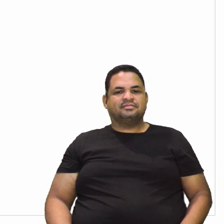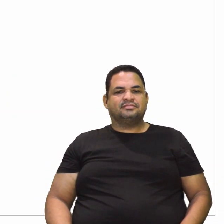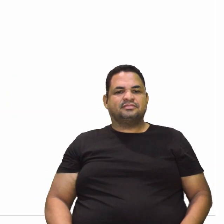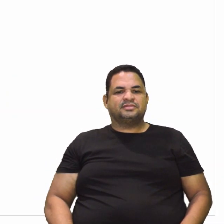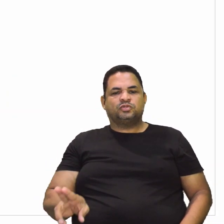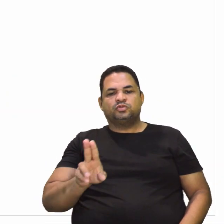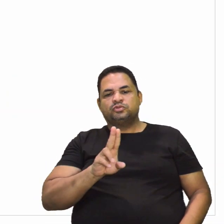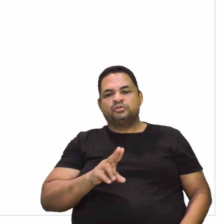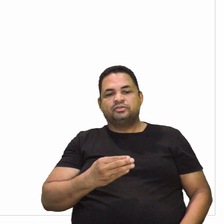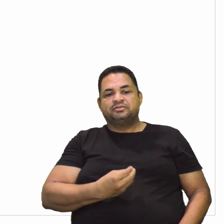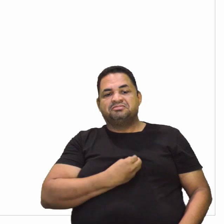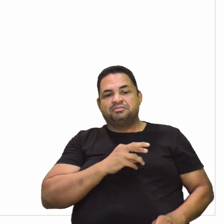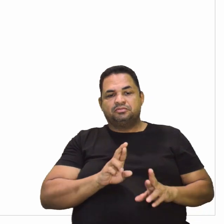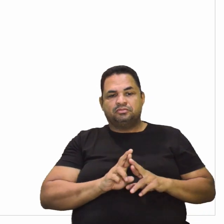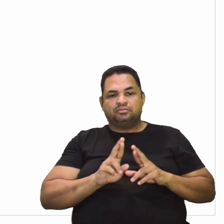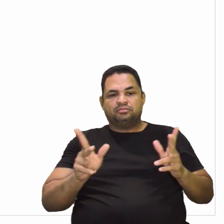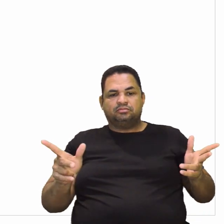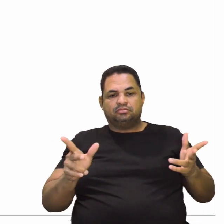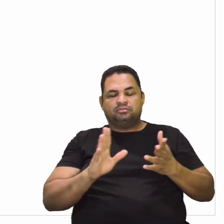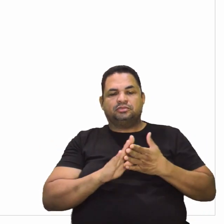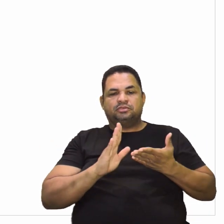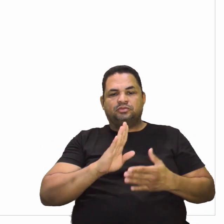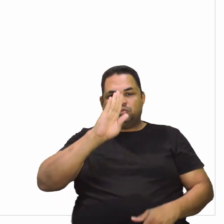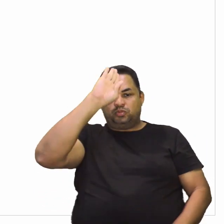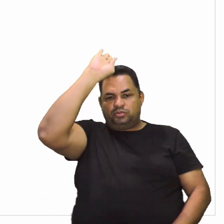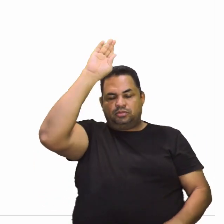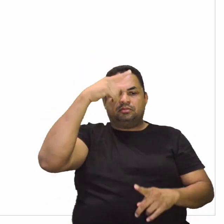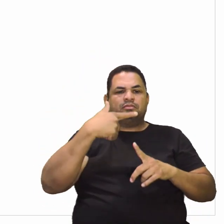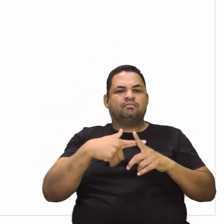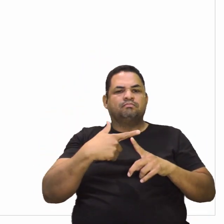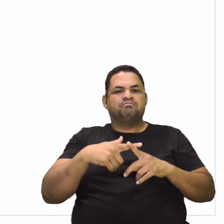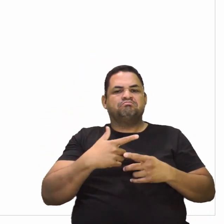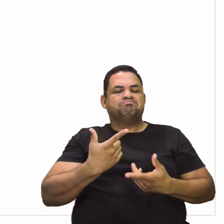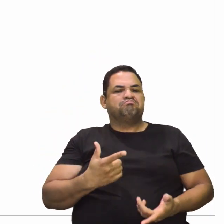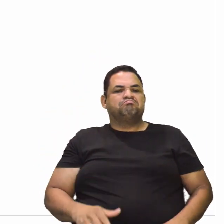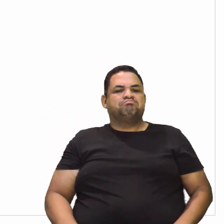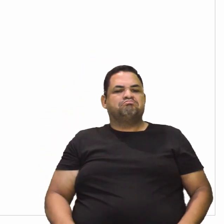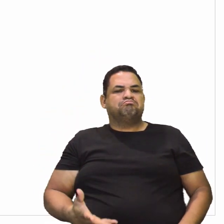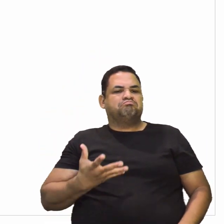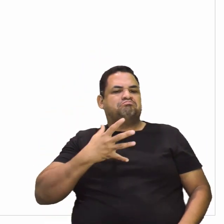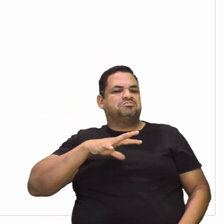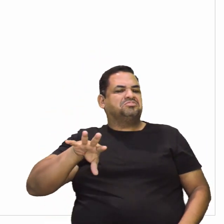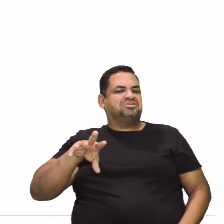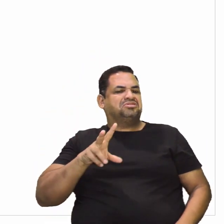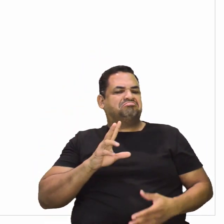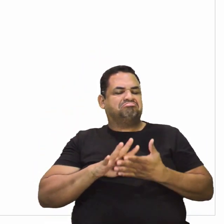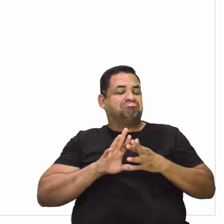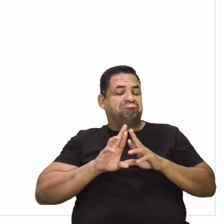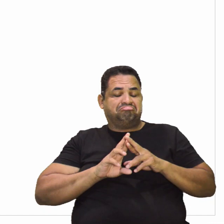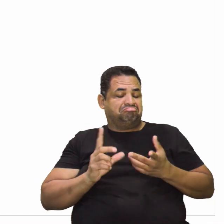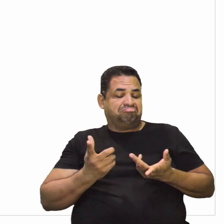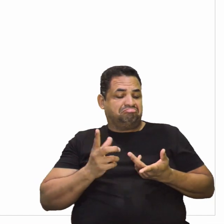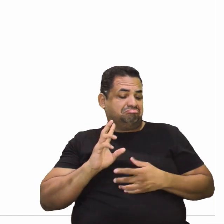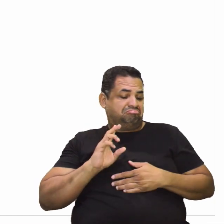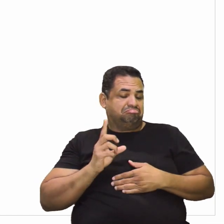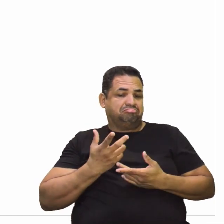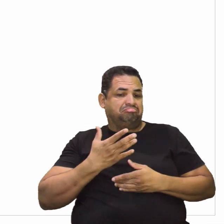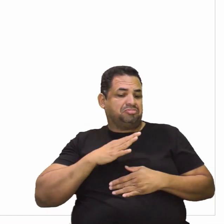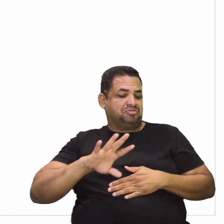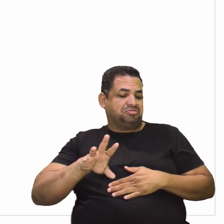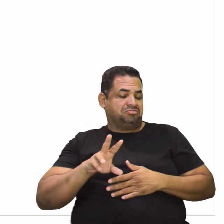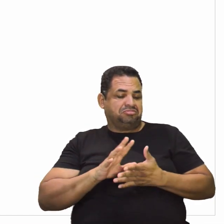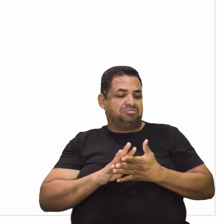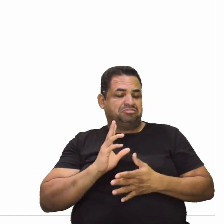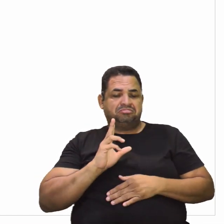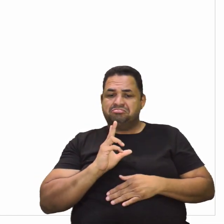adotava um modo de vida diferente dos romanos. Por quê? Porque eles não queriam ser iguais. Muito simples.